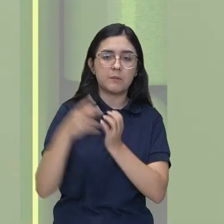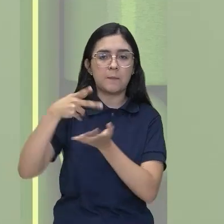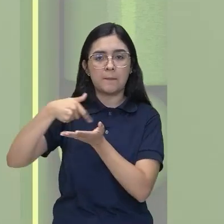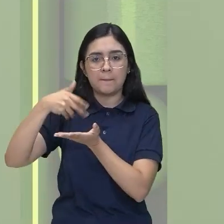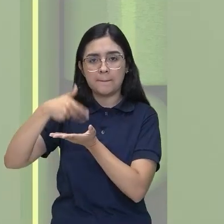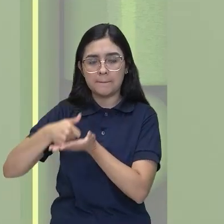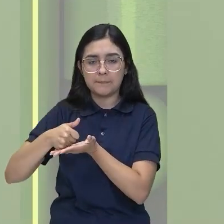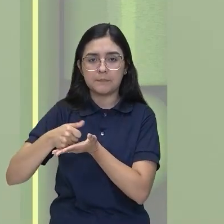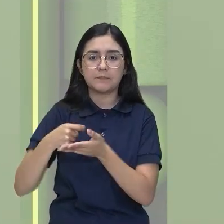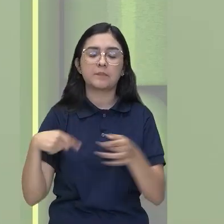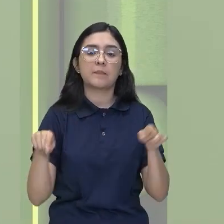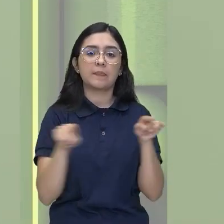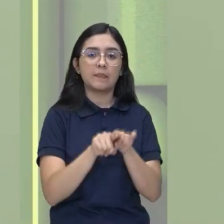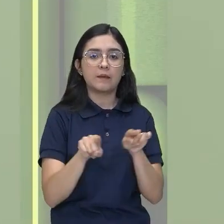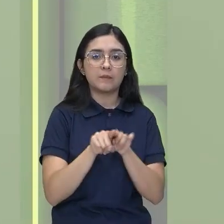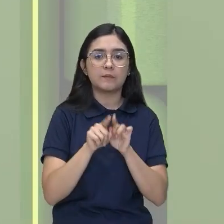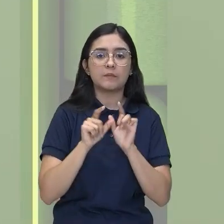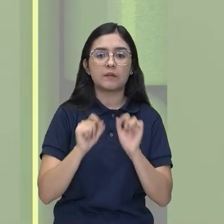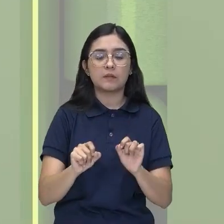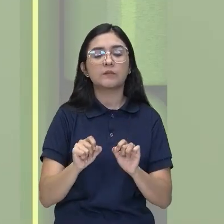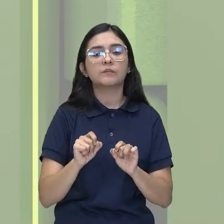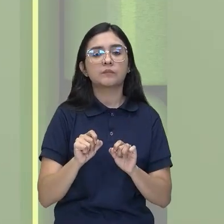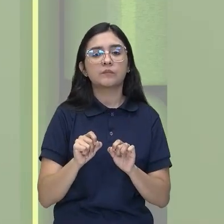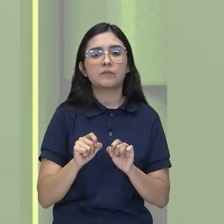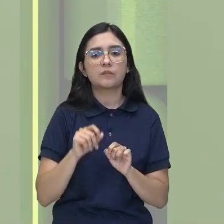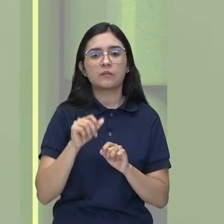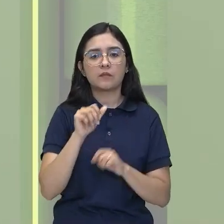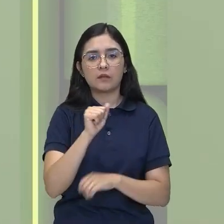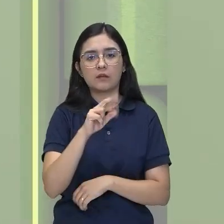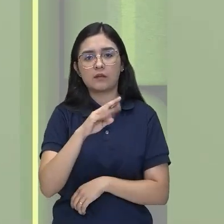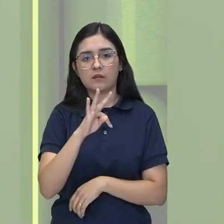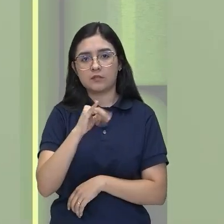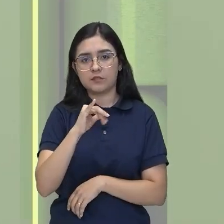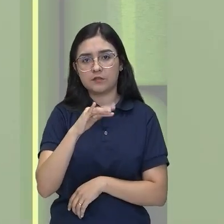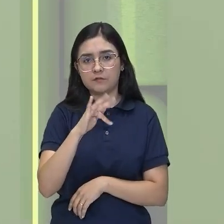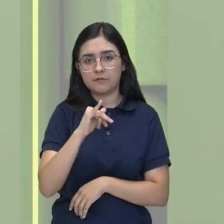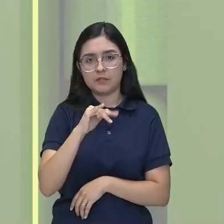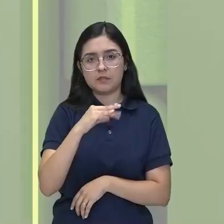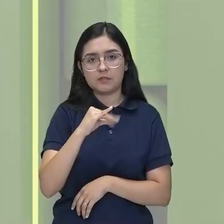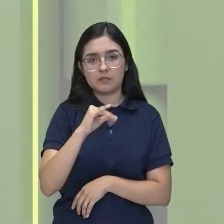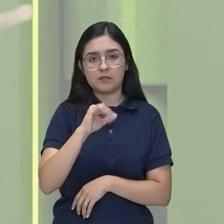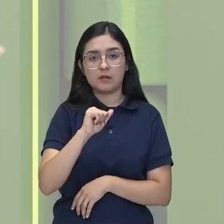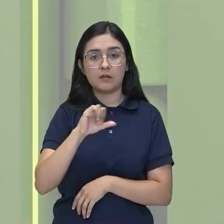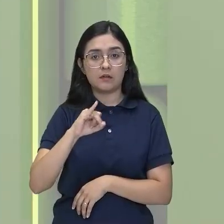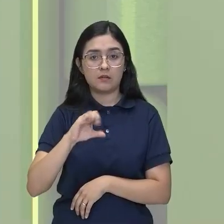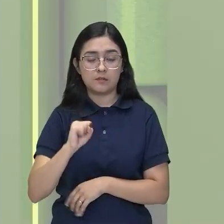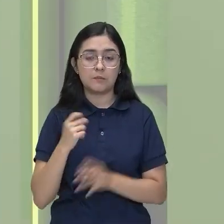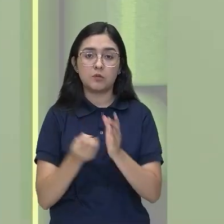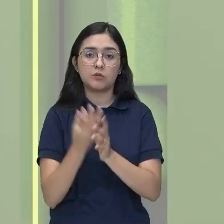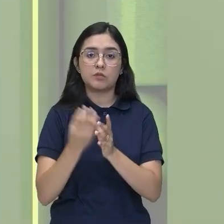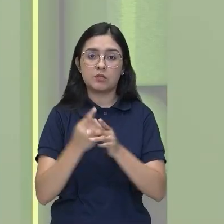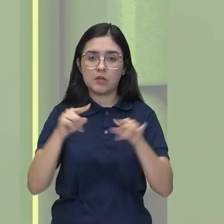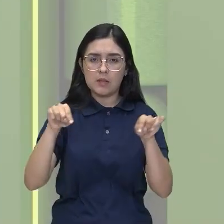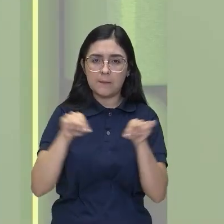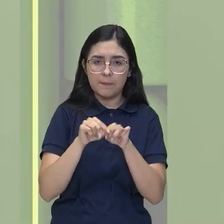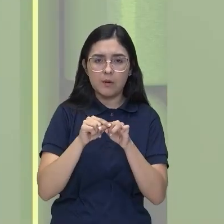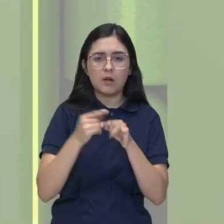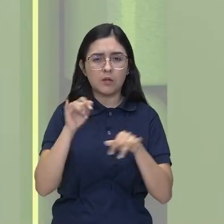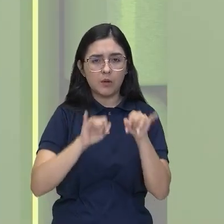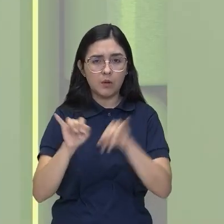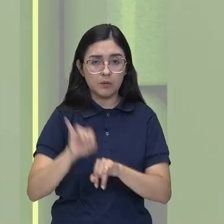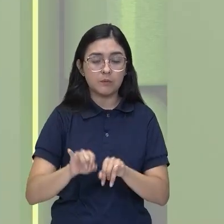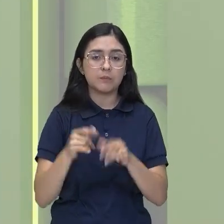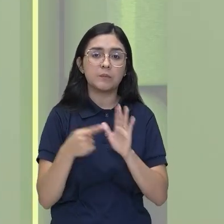indicadores artificiais, que são aqueles que são produzidos em laboratório, nós temos